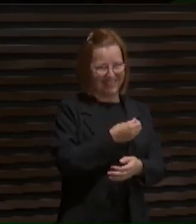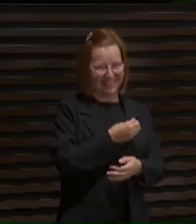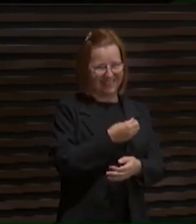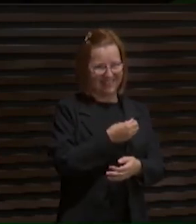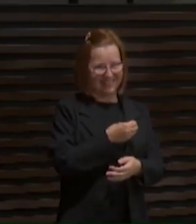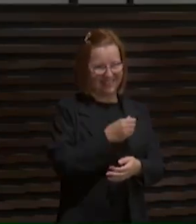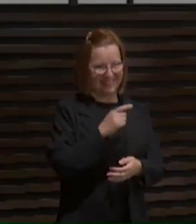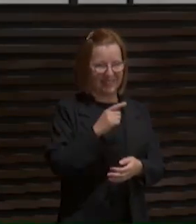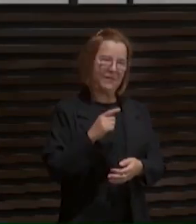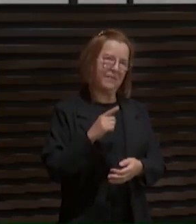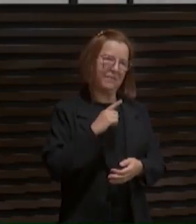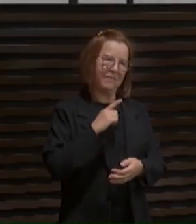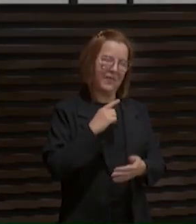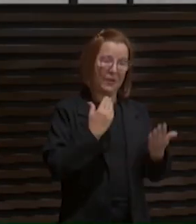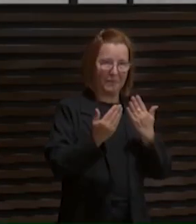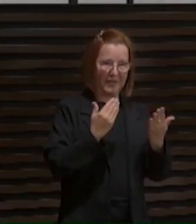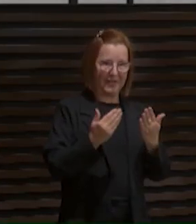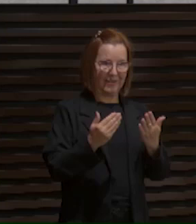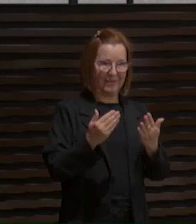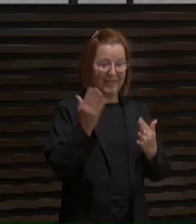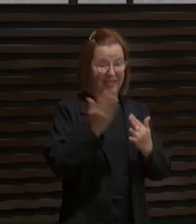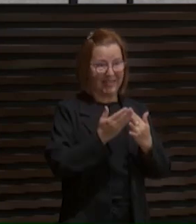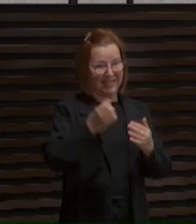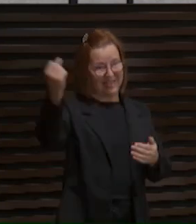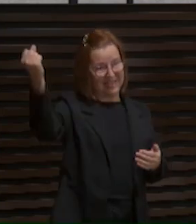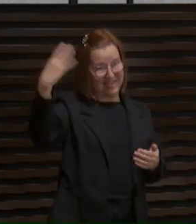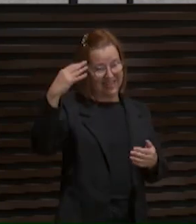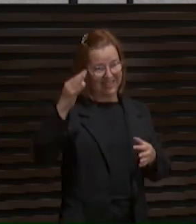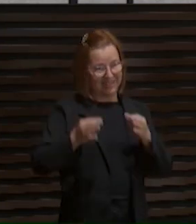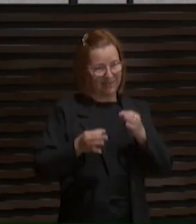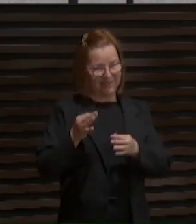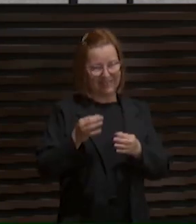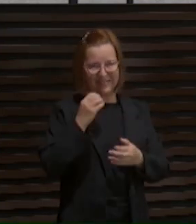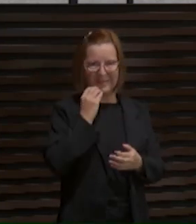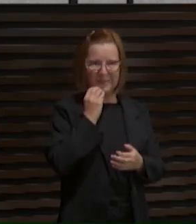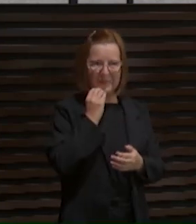uma correlação entre graça e justiça.